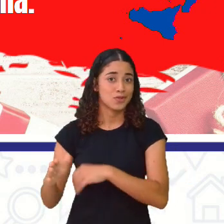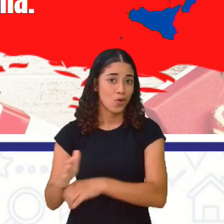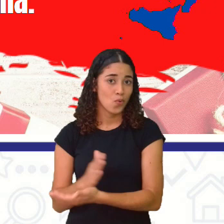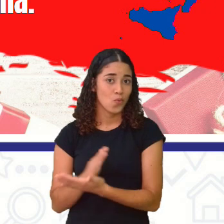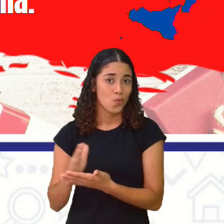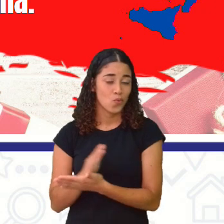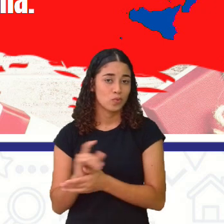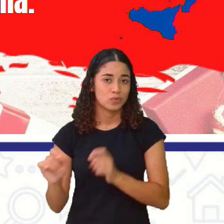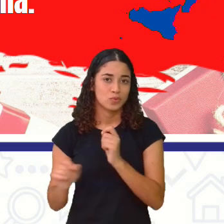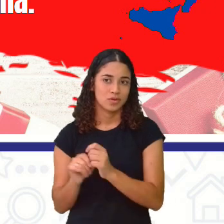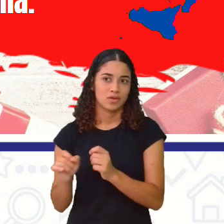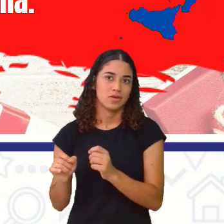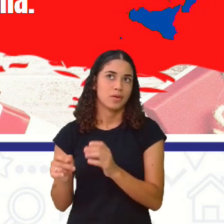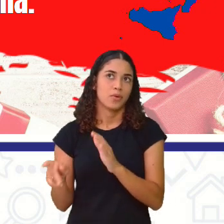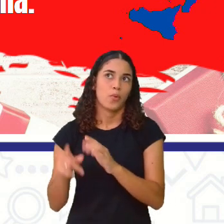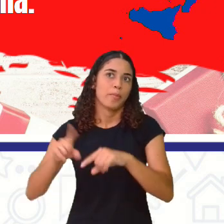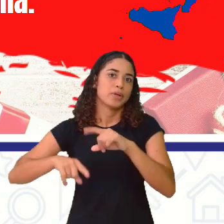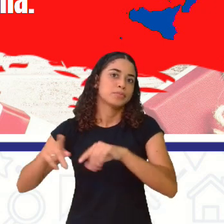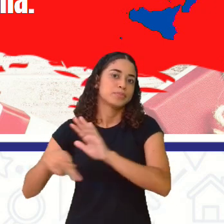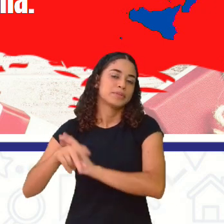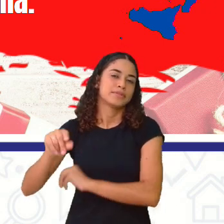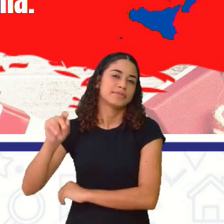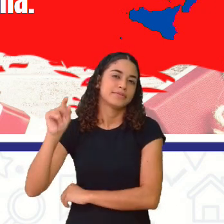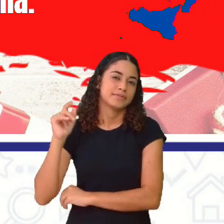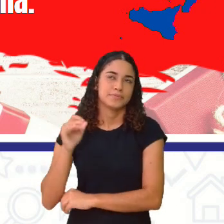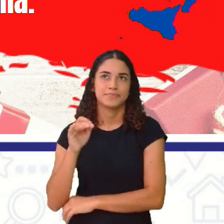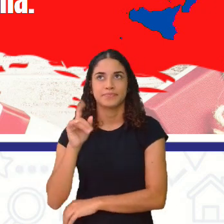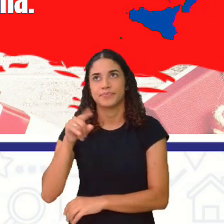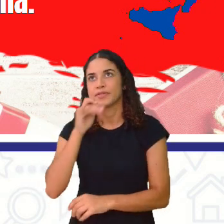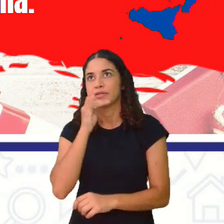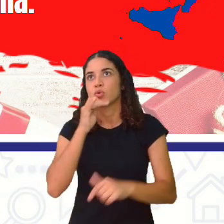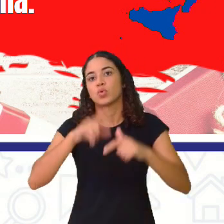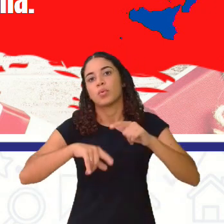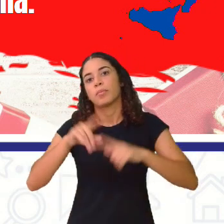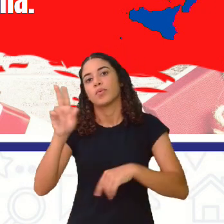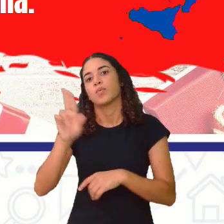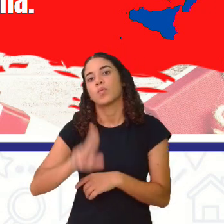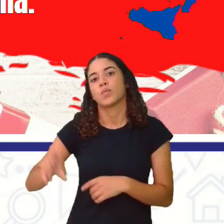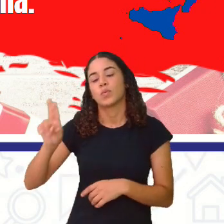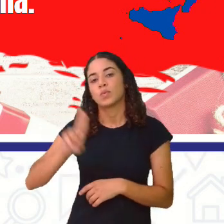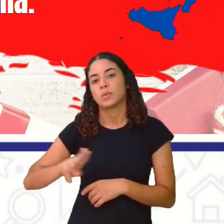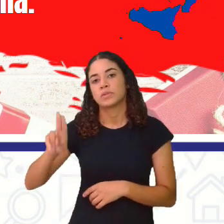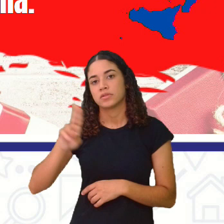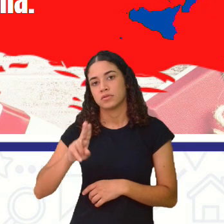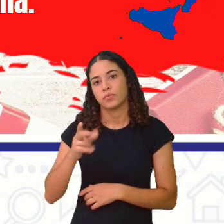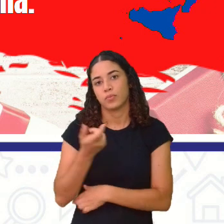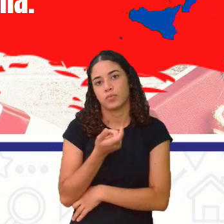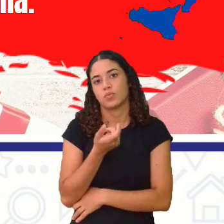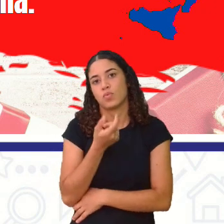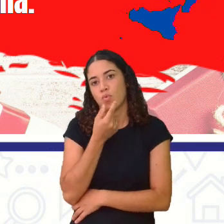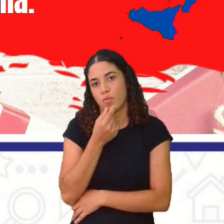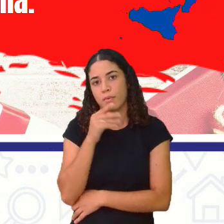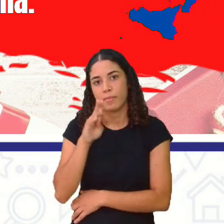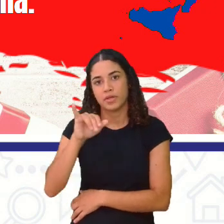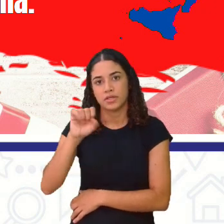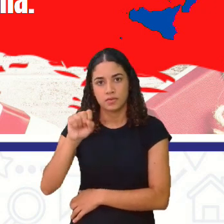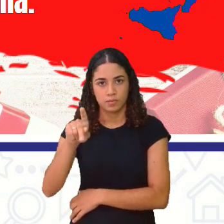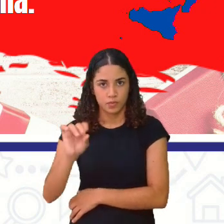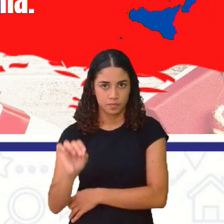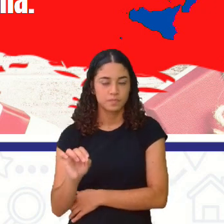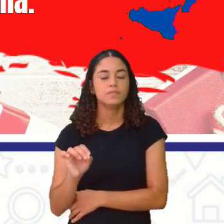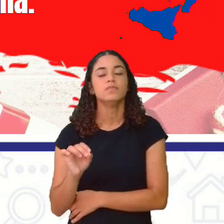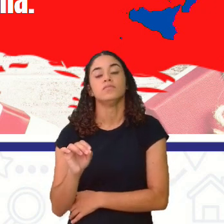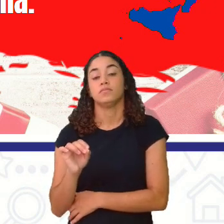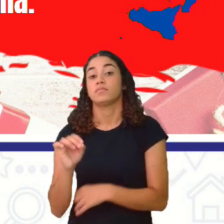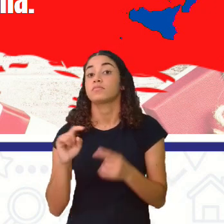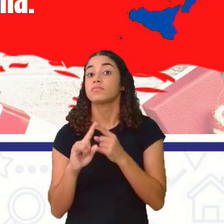suas relíquias, né? O que são as relíquias? São instrumentos que eram utilizados, né, pelo bispo, né, Nicolau,